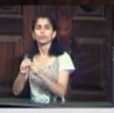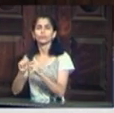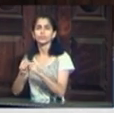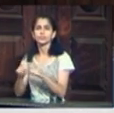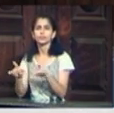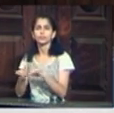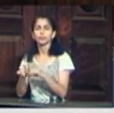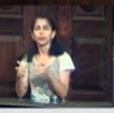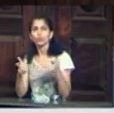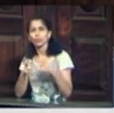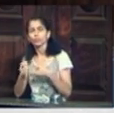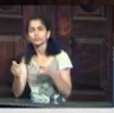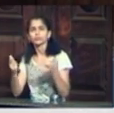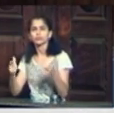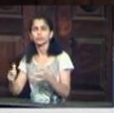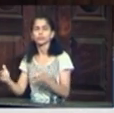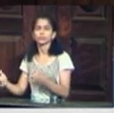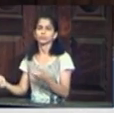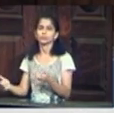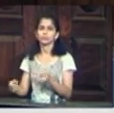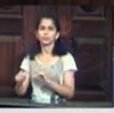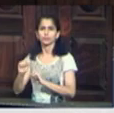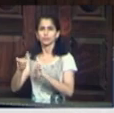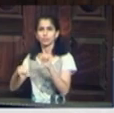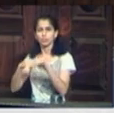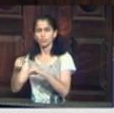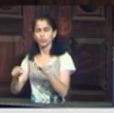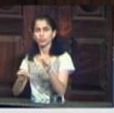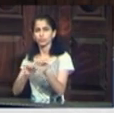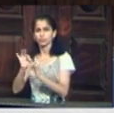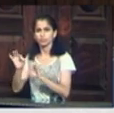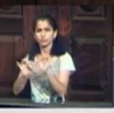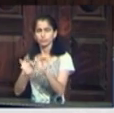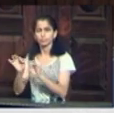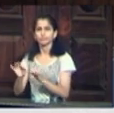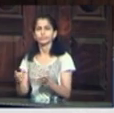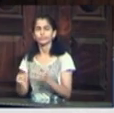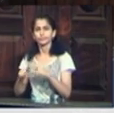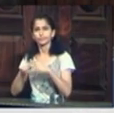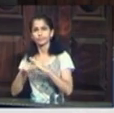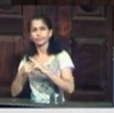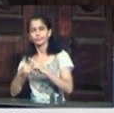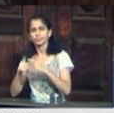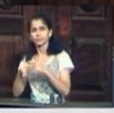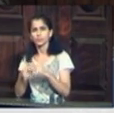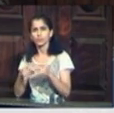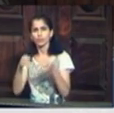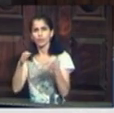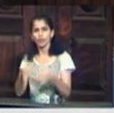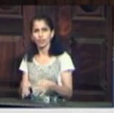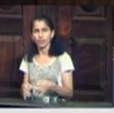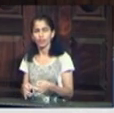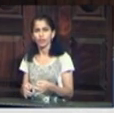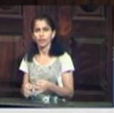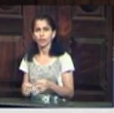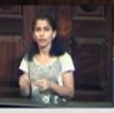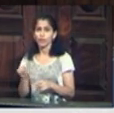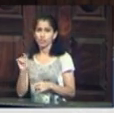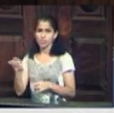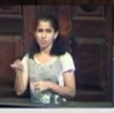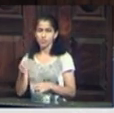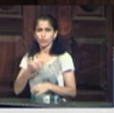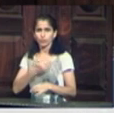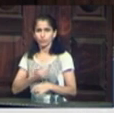cortar, para os devidos ajustes. Ajustes estes que o próprio